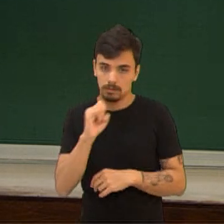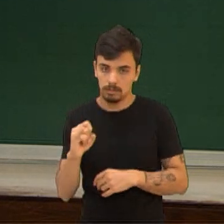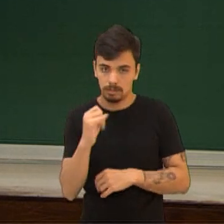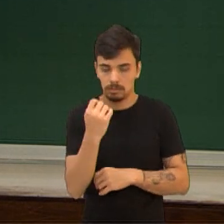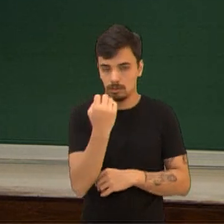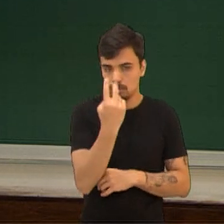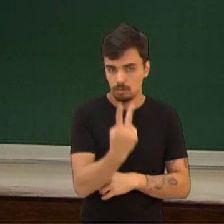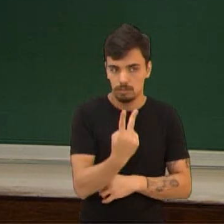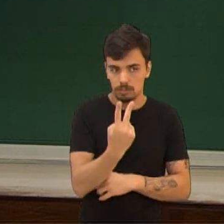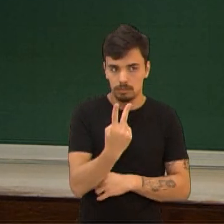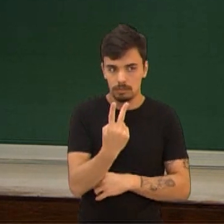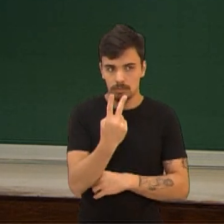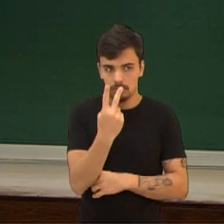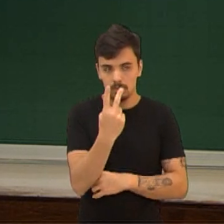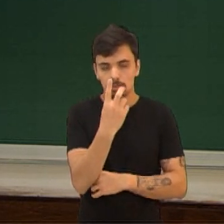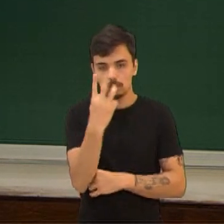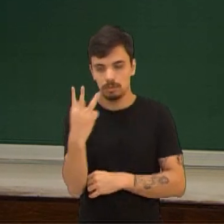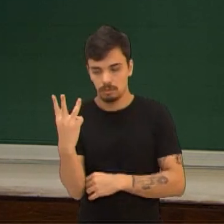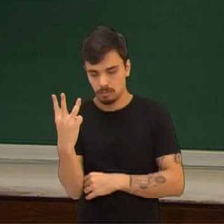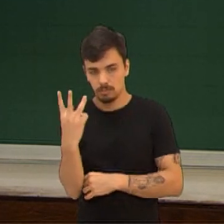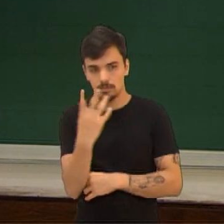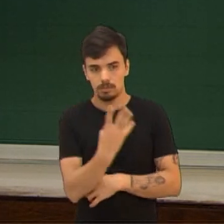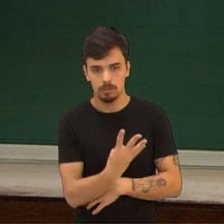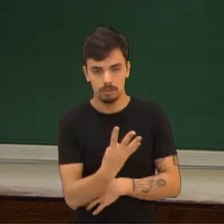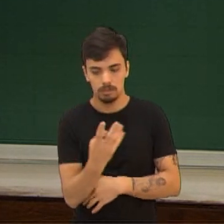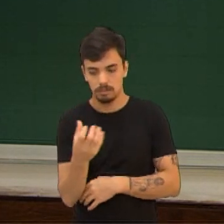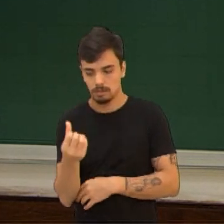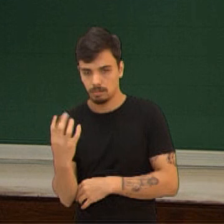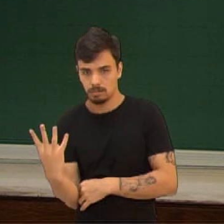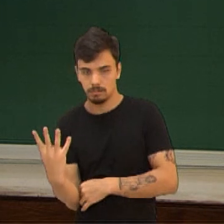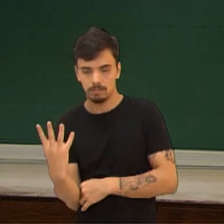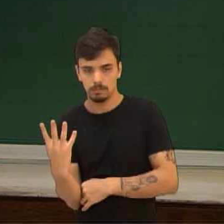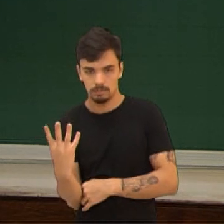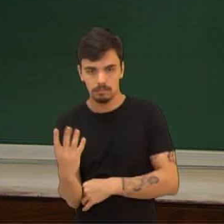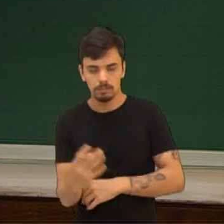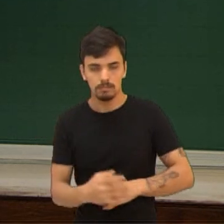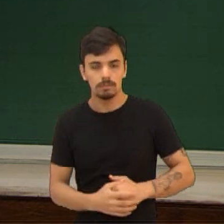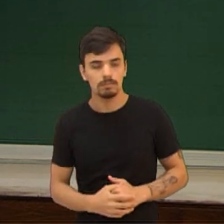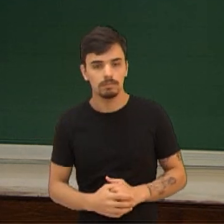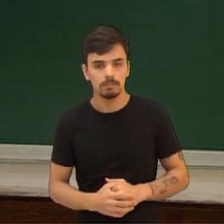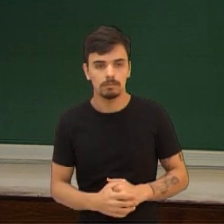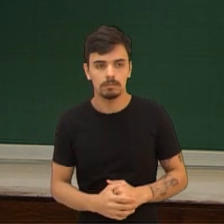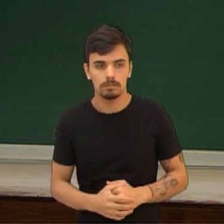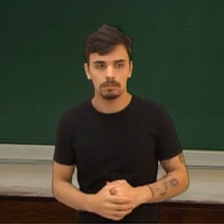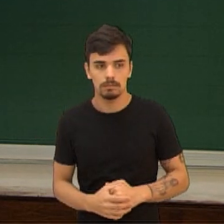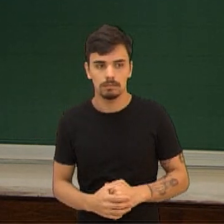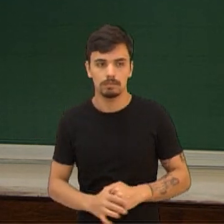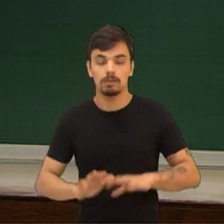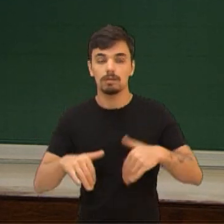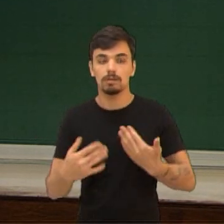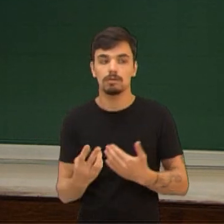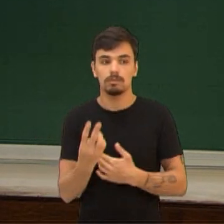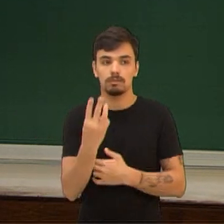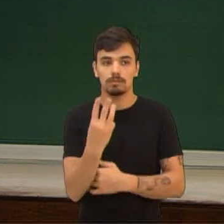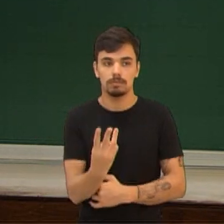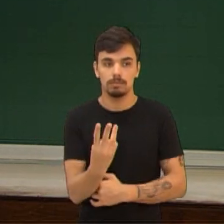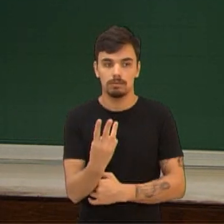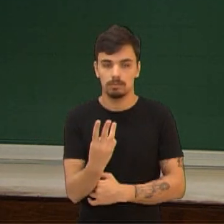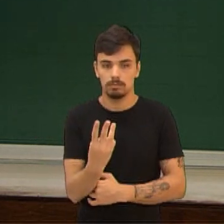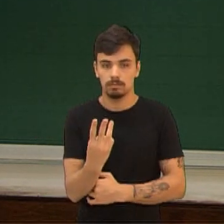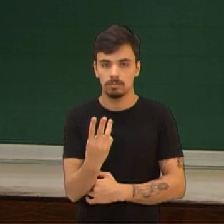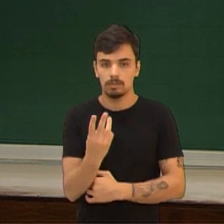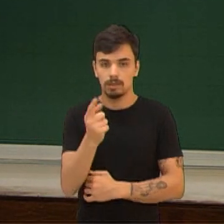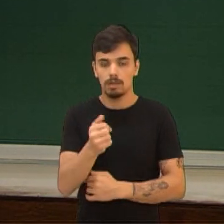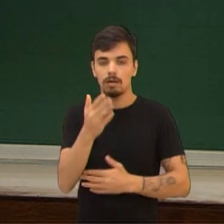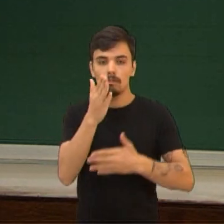é 32 e para 4 é 64, né, aumentou o dobro, ok? Então, para 3, é só pegar metade daqui,